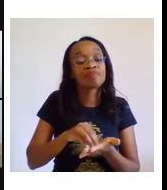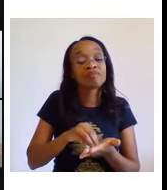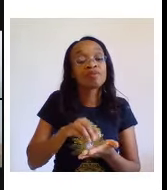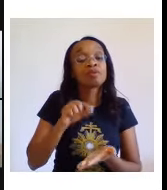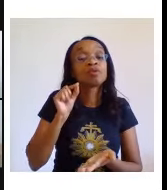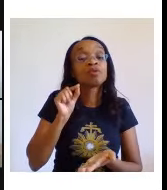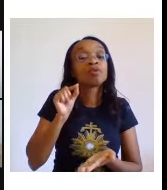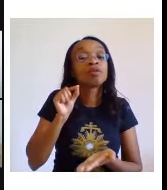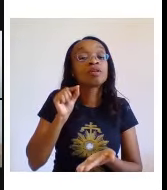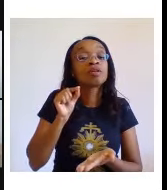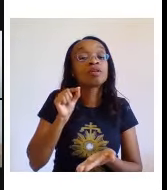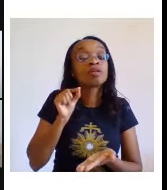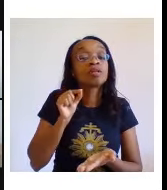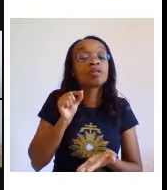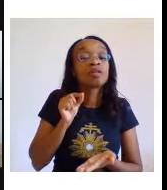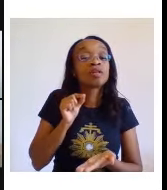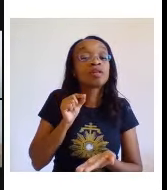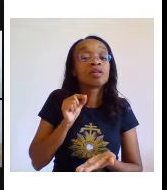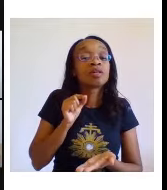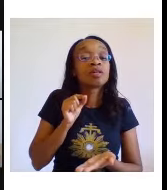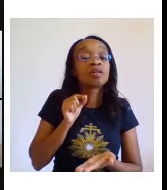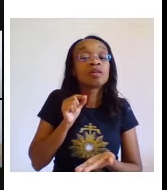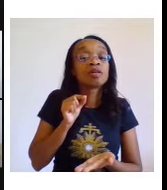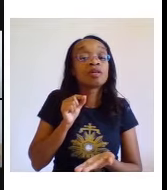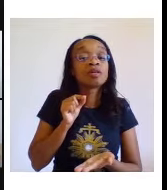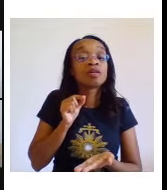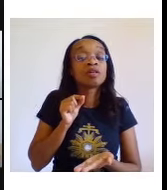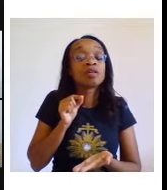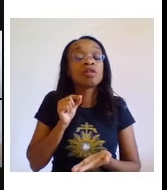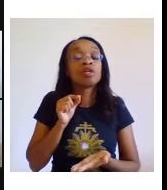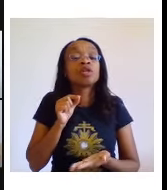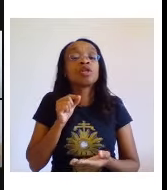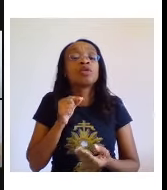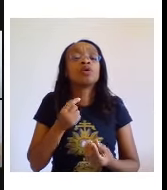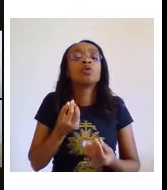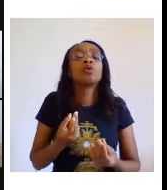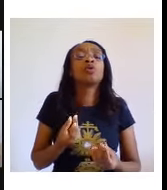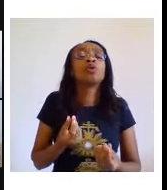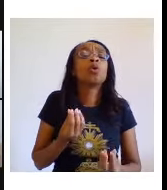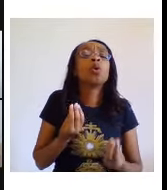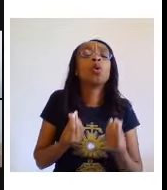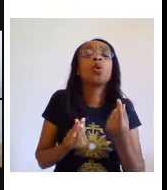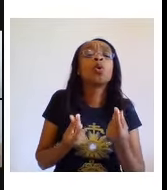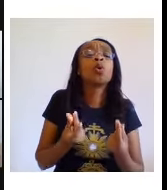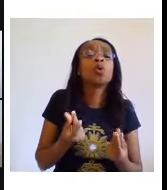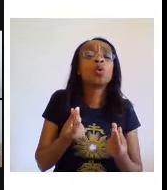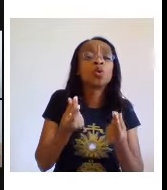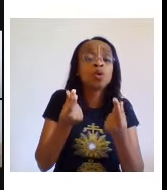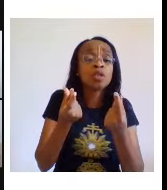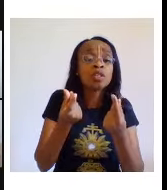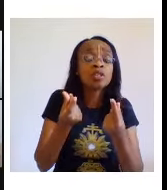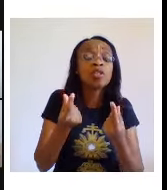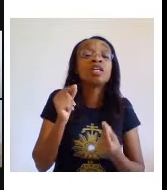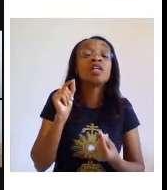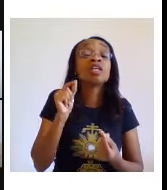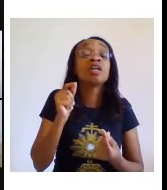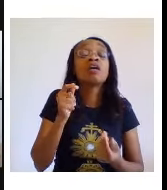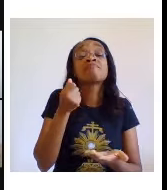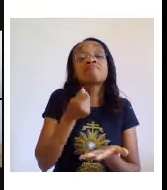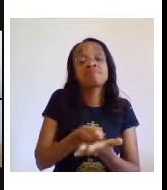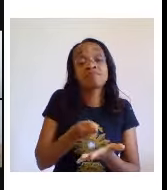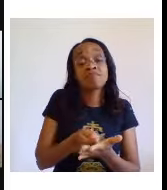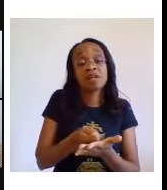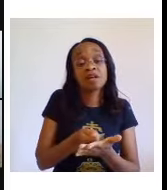das discussões das conclusões da COP é a questão do próprio financiamento climático, né? De fato, os países, né, alguém